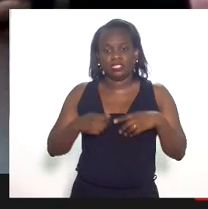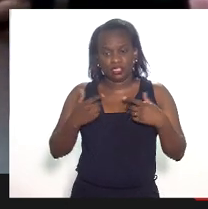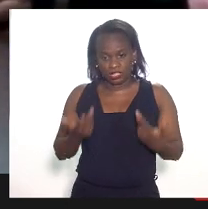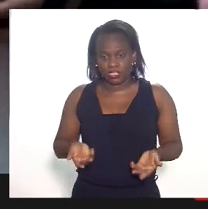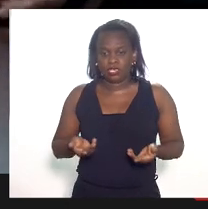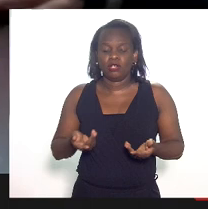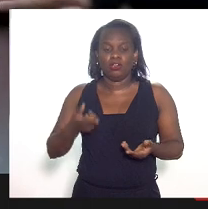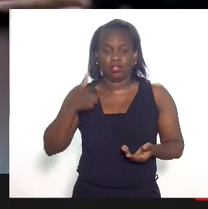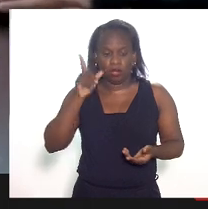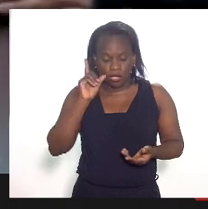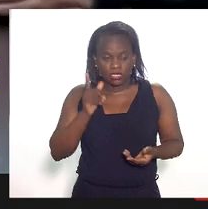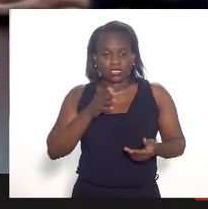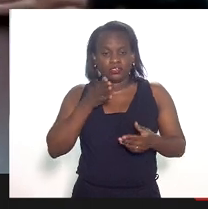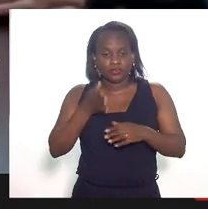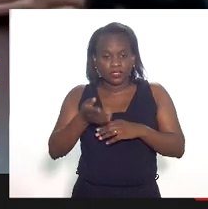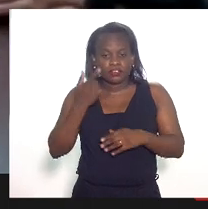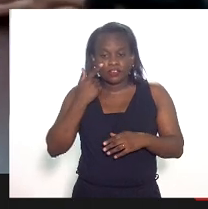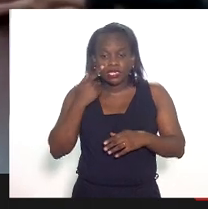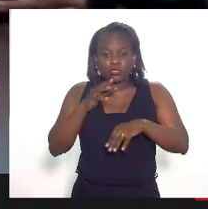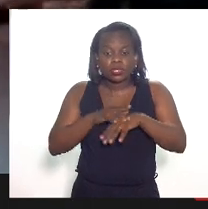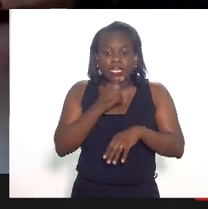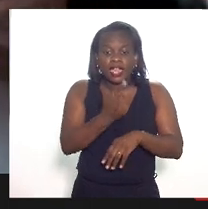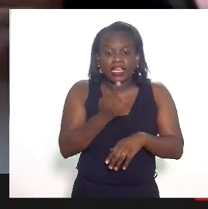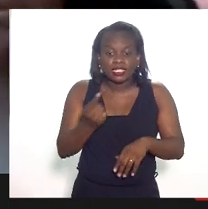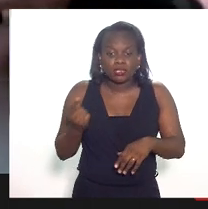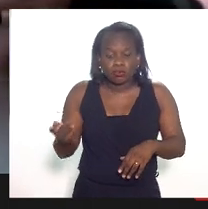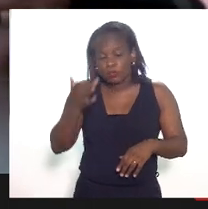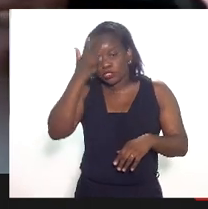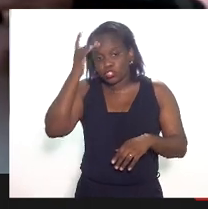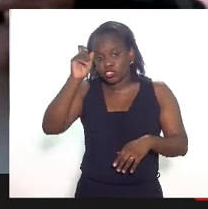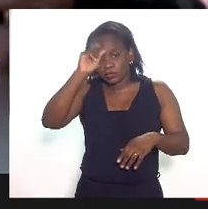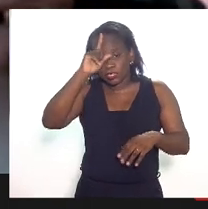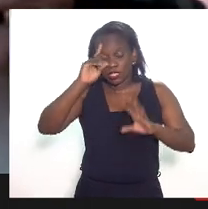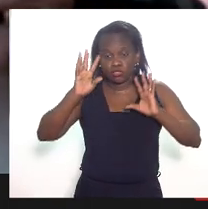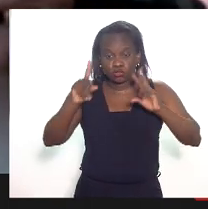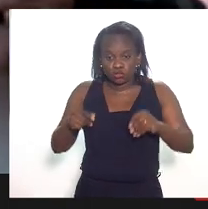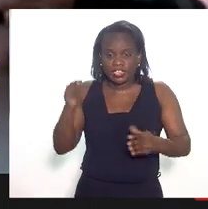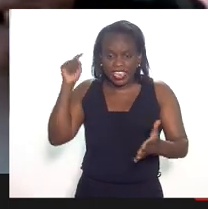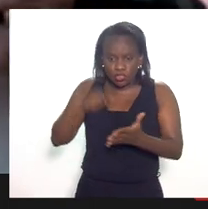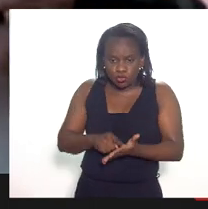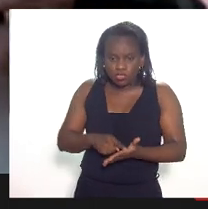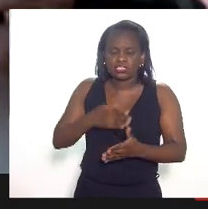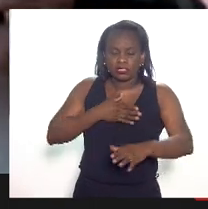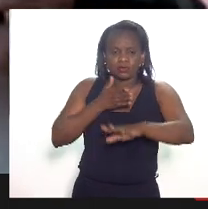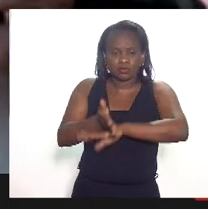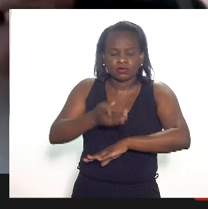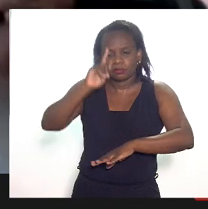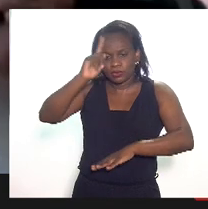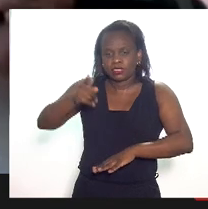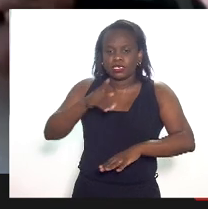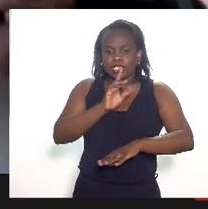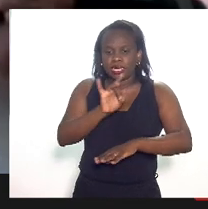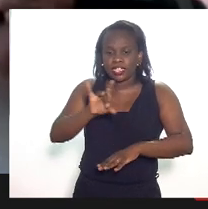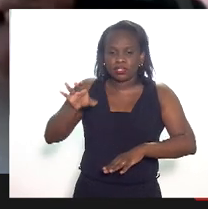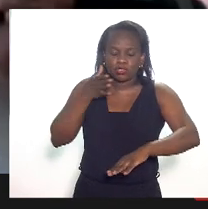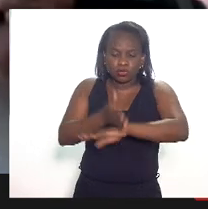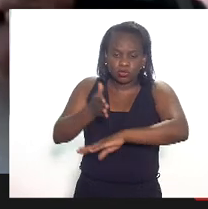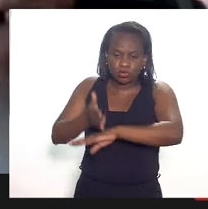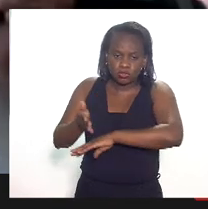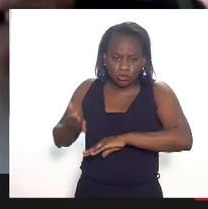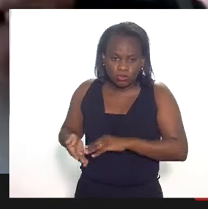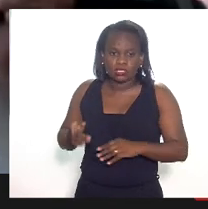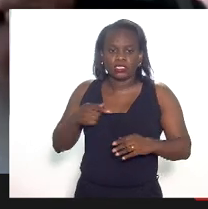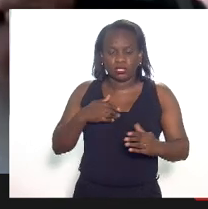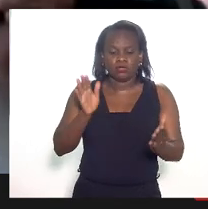eu, quando ele vê, doente por doente, dos dois hospitais que foram denunciados, estou entregando ao Conselho Regional, que é o órgão que eu tenho